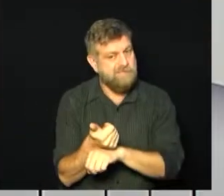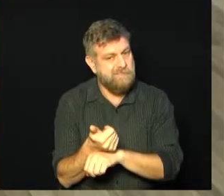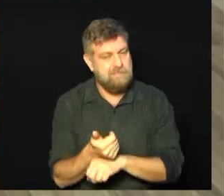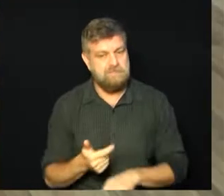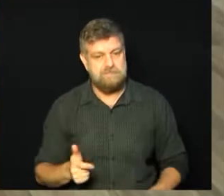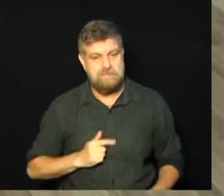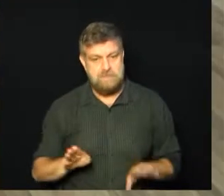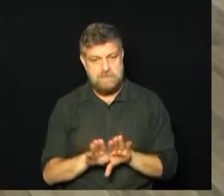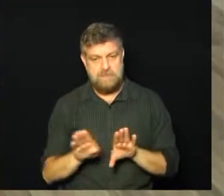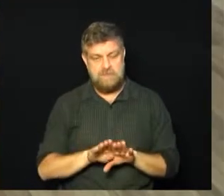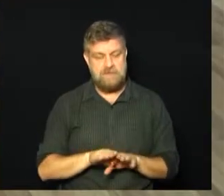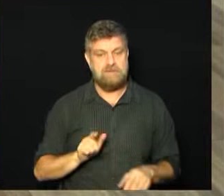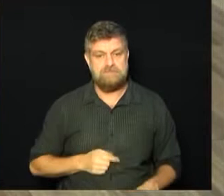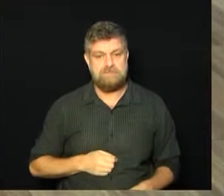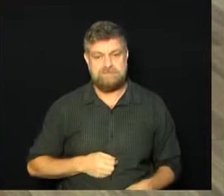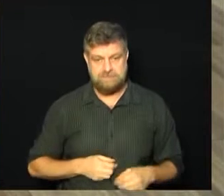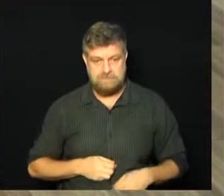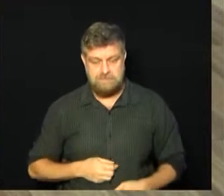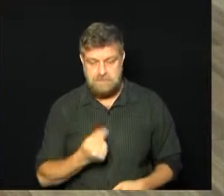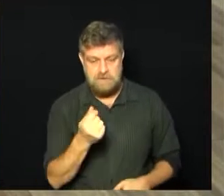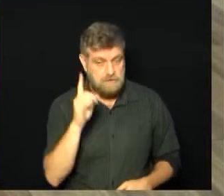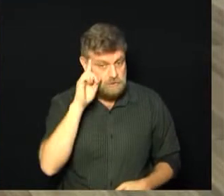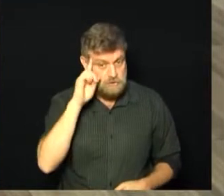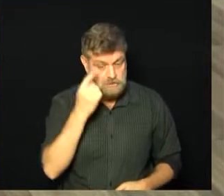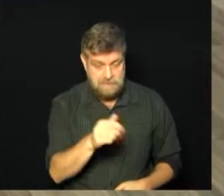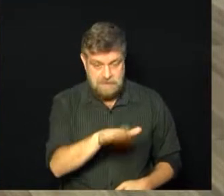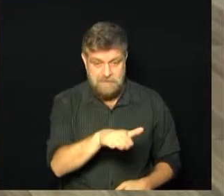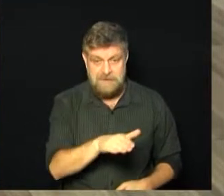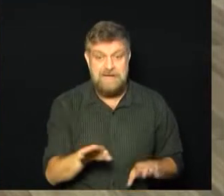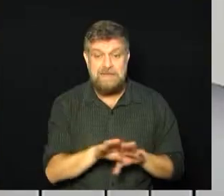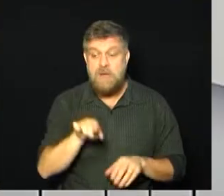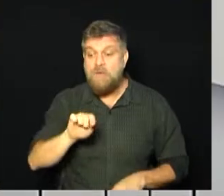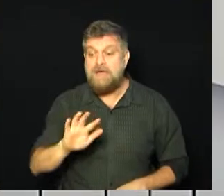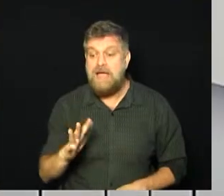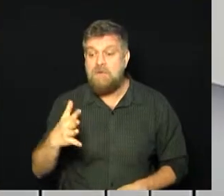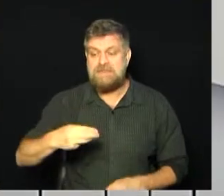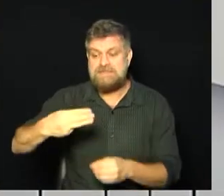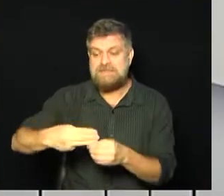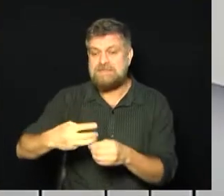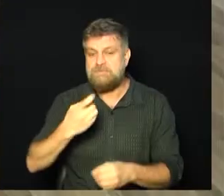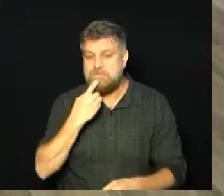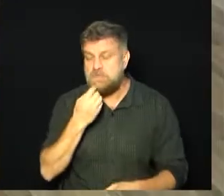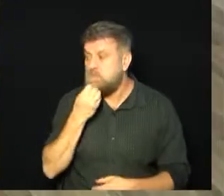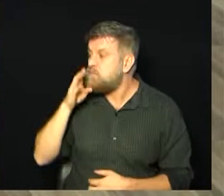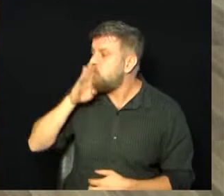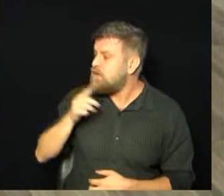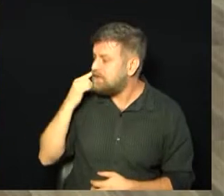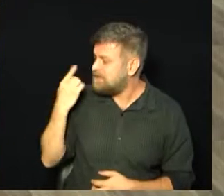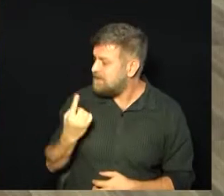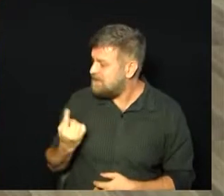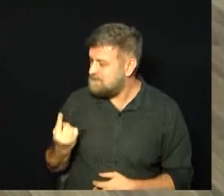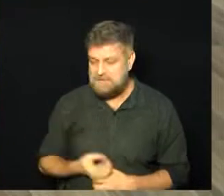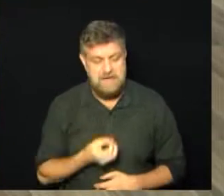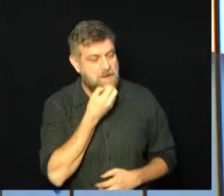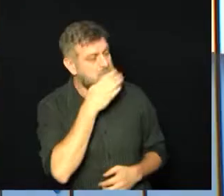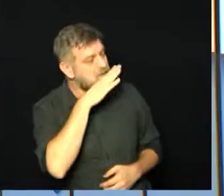a gente sai dessas notícias de Black Friday para falar também sobre o que está acontecendo aqui na nossa metrópole. Boa tarde, Mirna. Boa tarde, Viviane. A